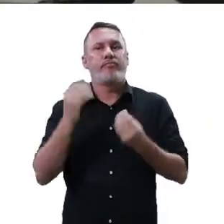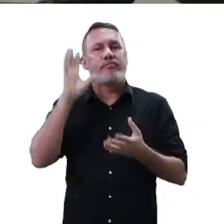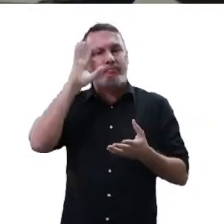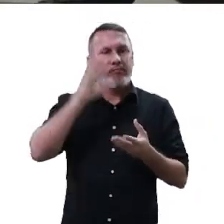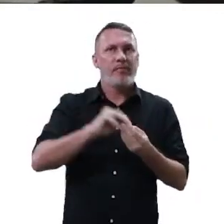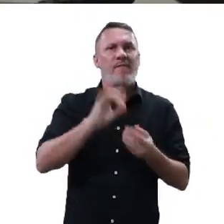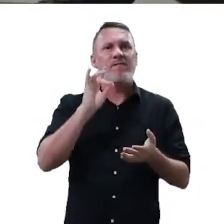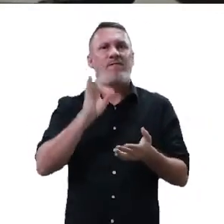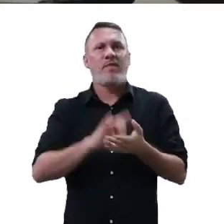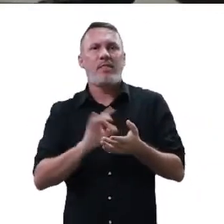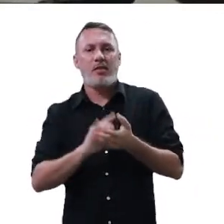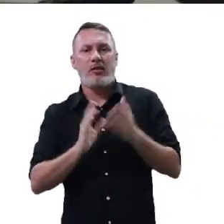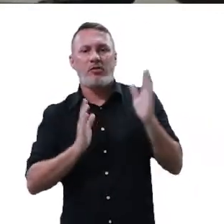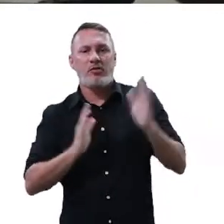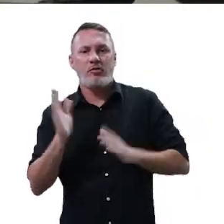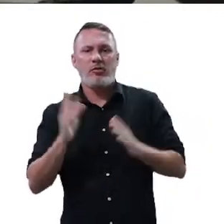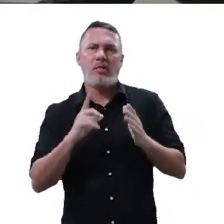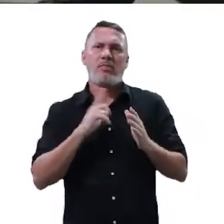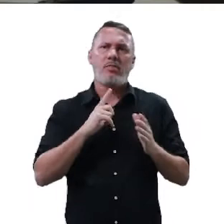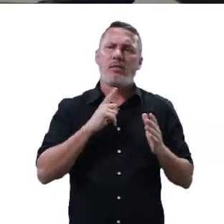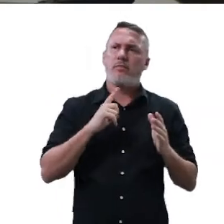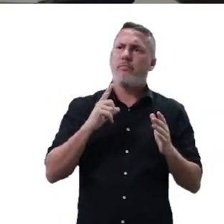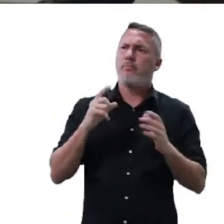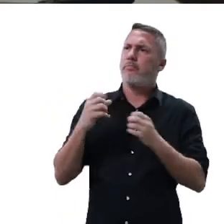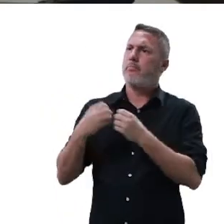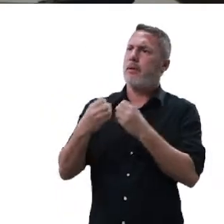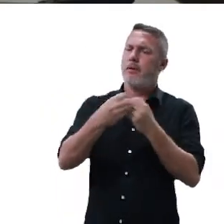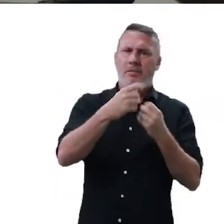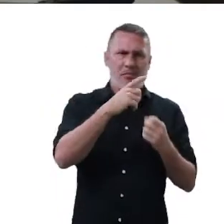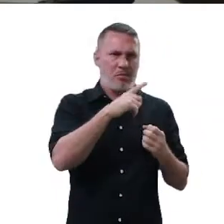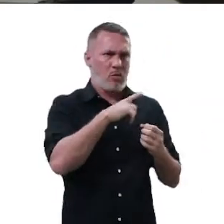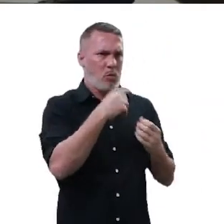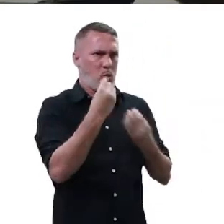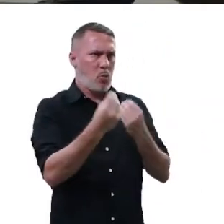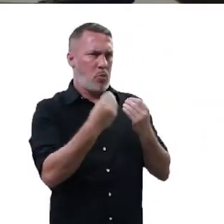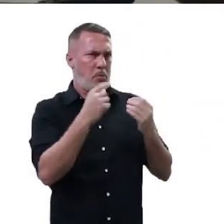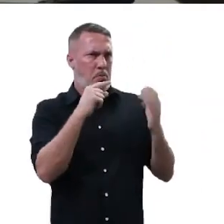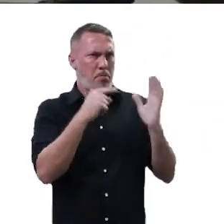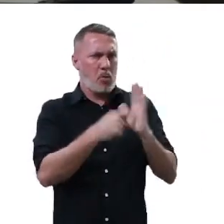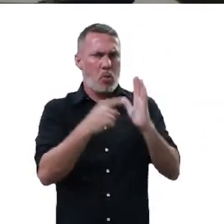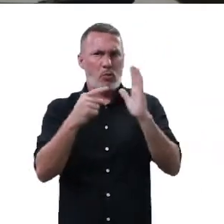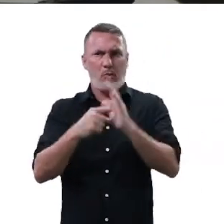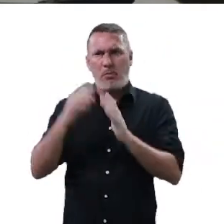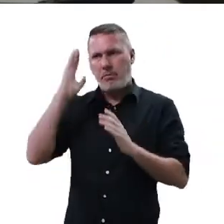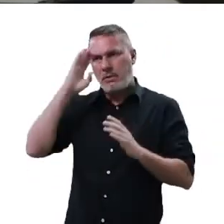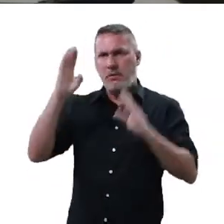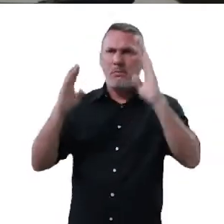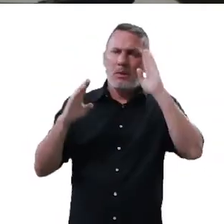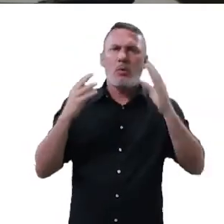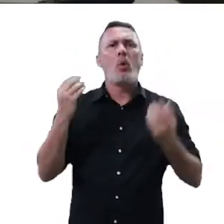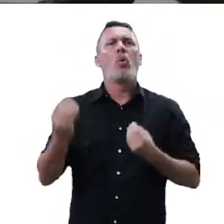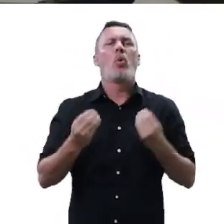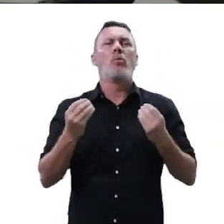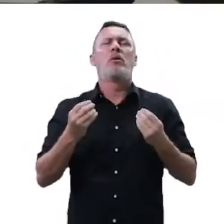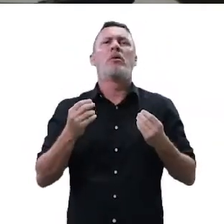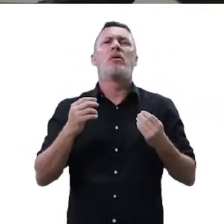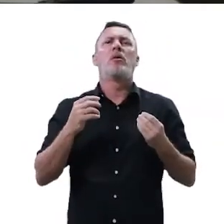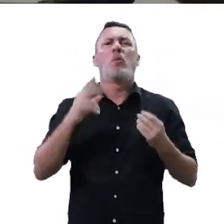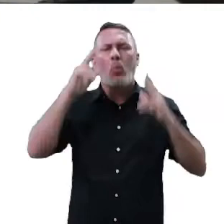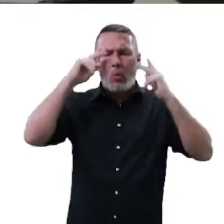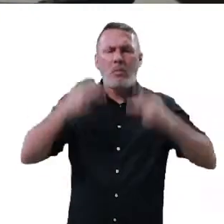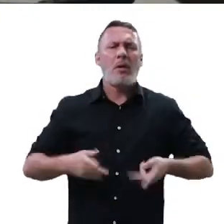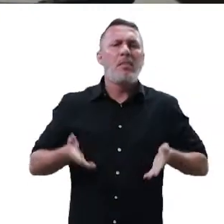de que é feito essa realidade, tudo que está à nossa volta. Existe um elemento primordial, de onde a